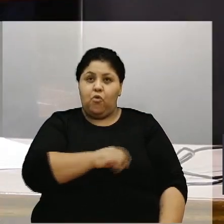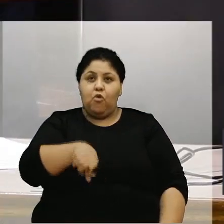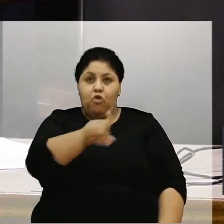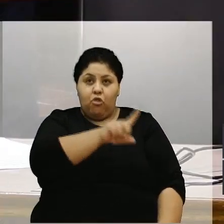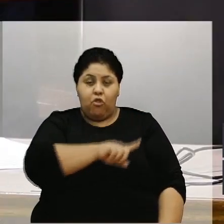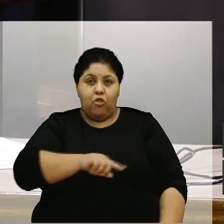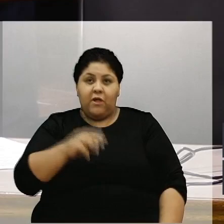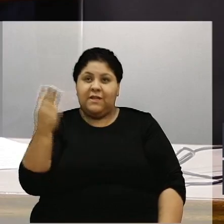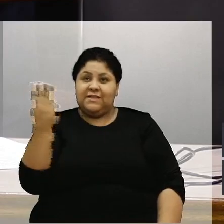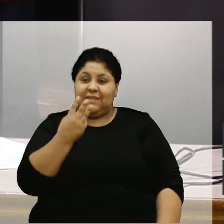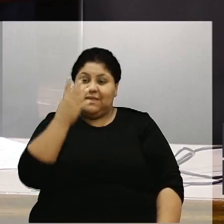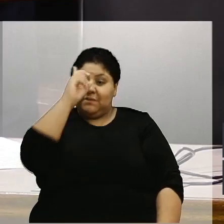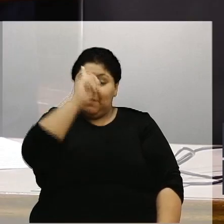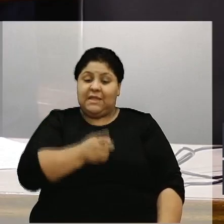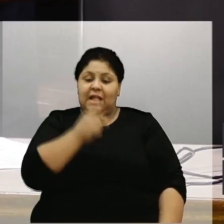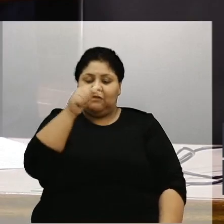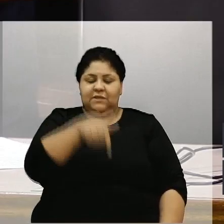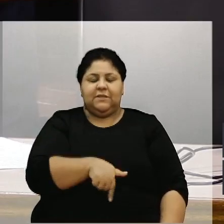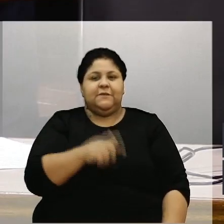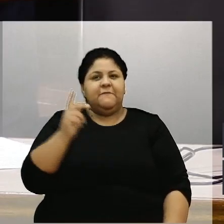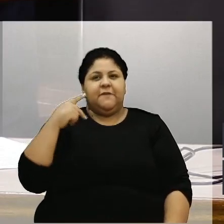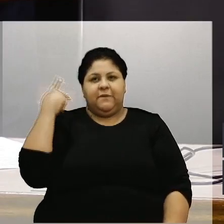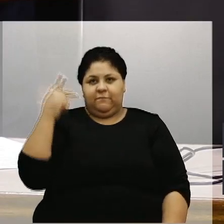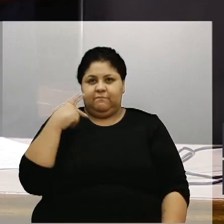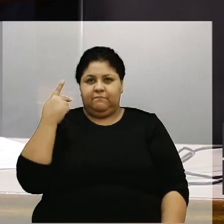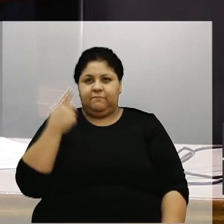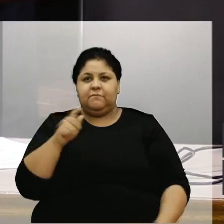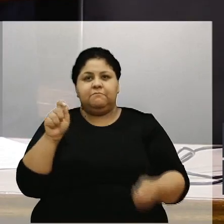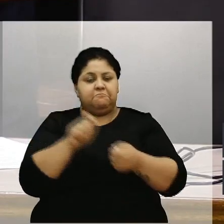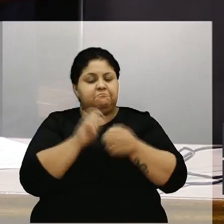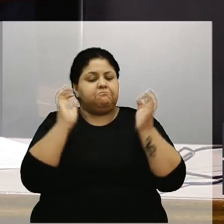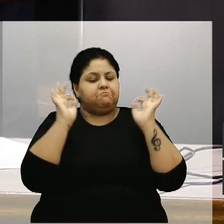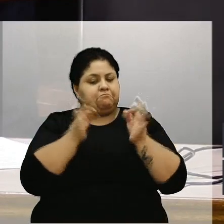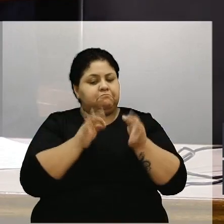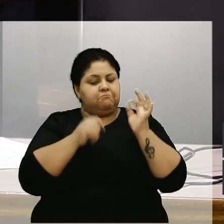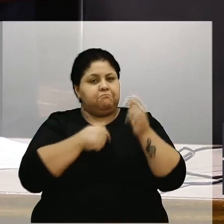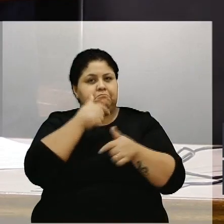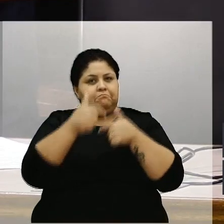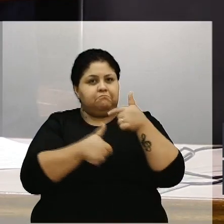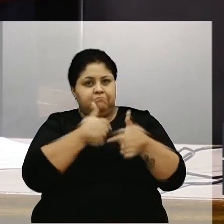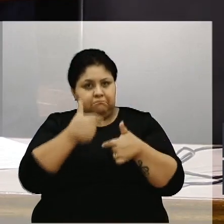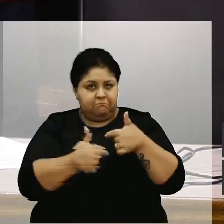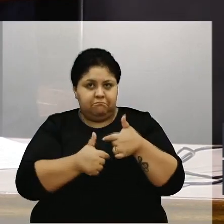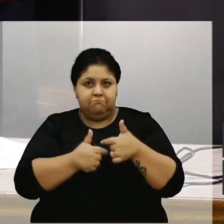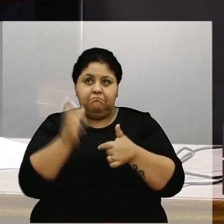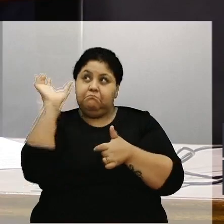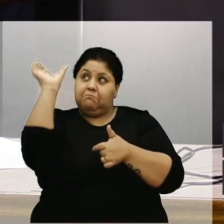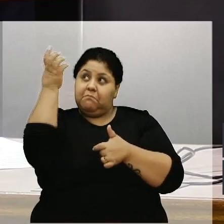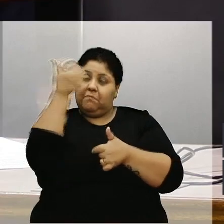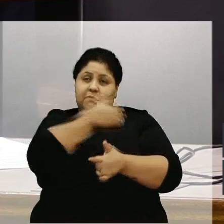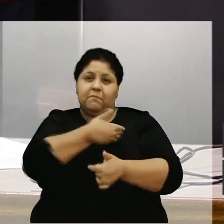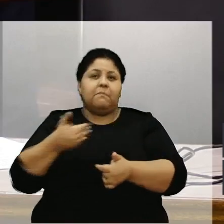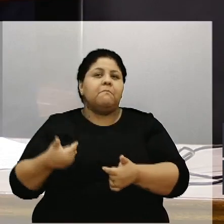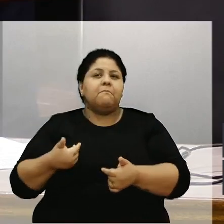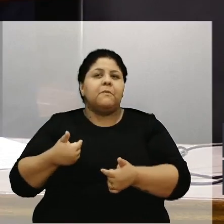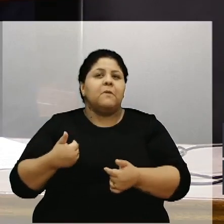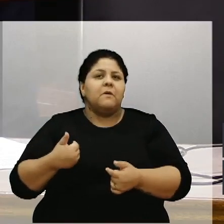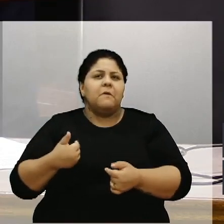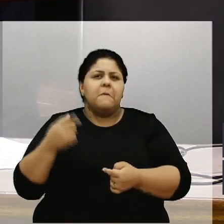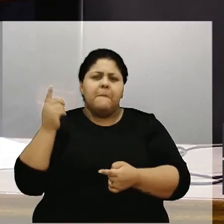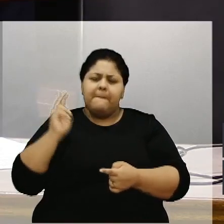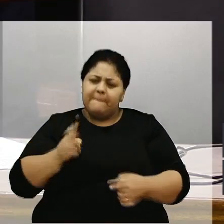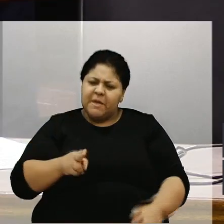vereador, 3 mandatos aqui na Câmara, né, e está fazendo um excelente trabalho frente à iluminação pública, mesmo diante de todas as dificuldades